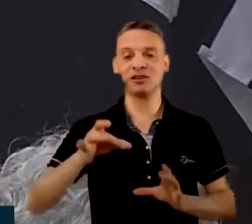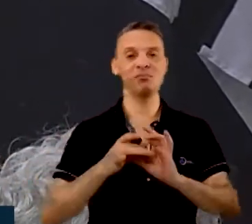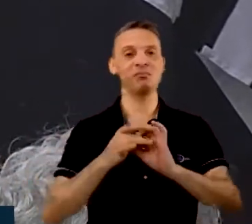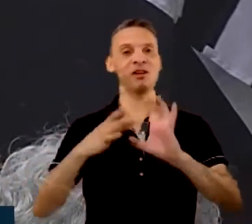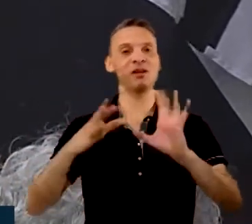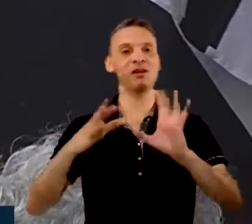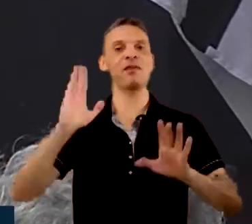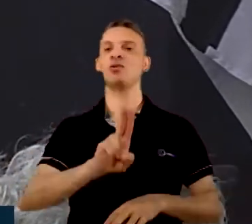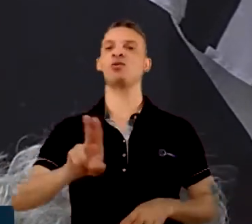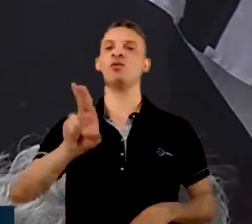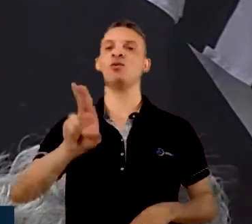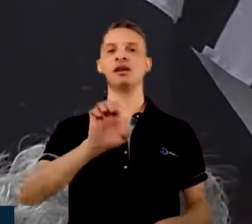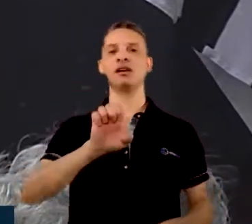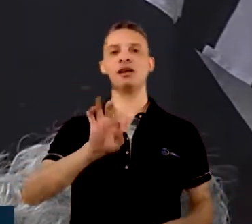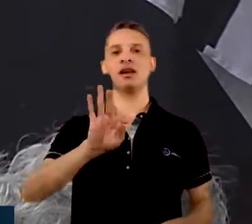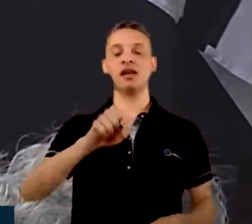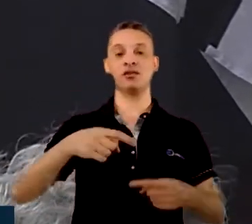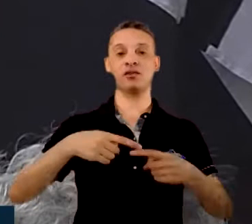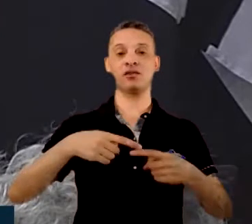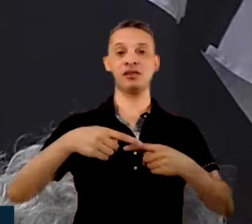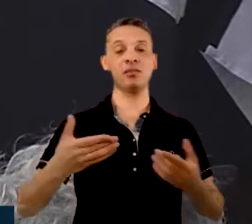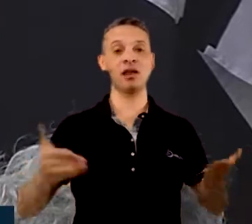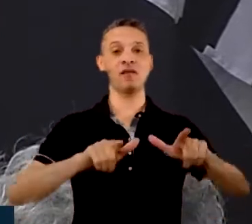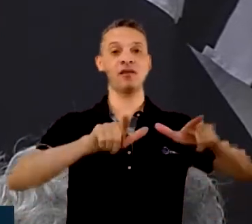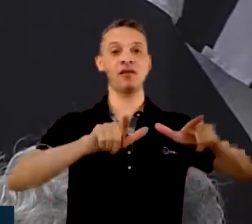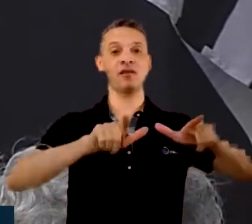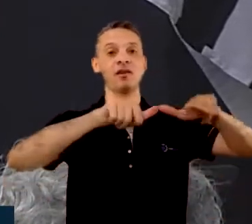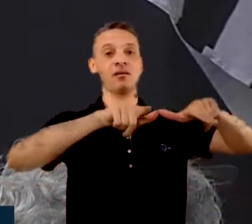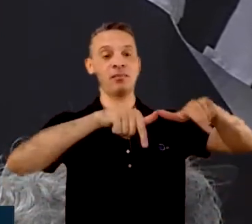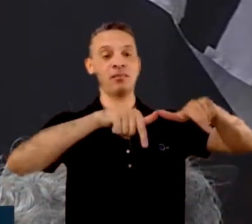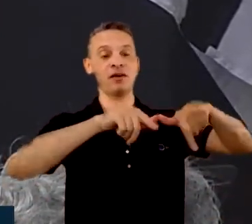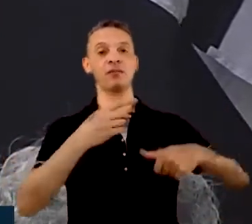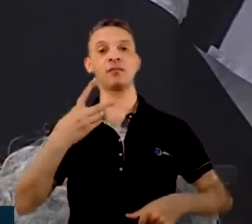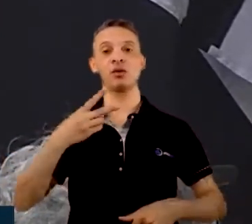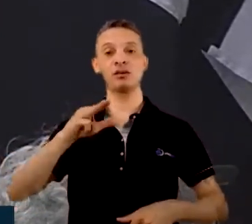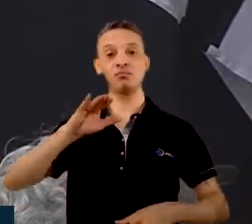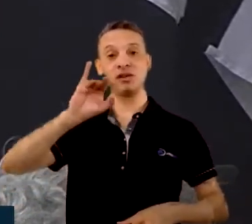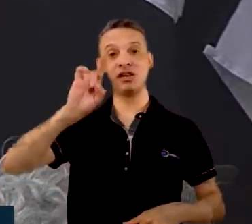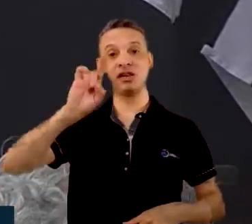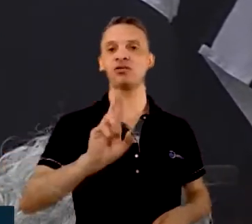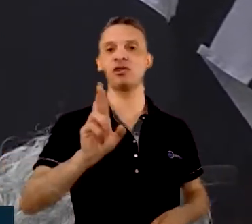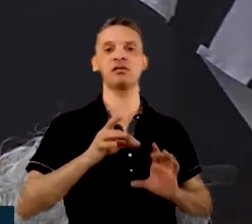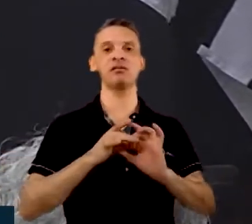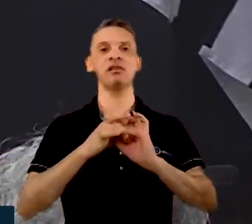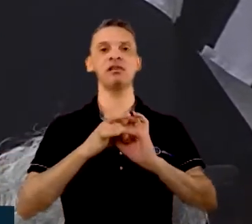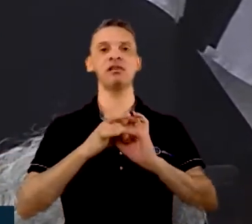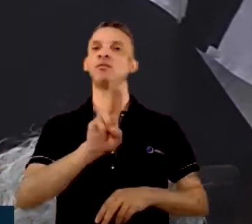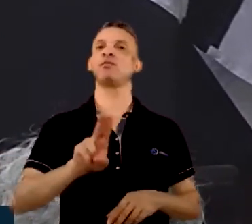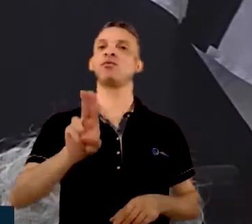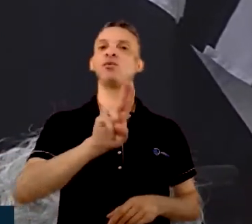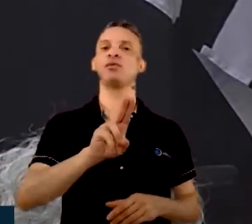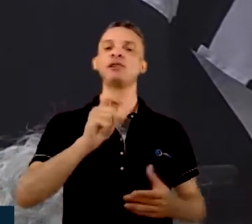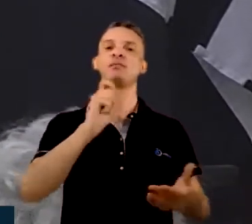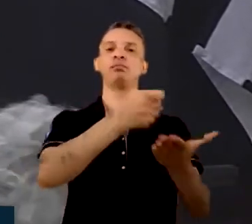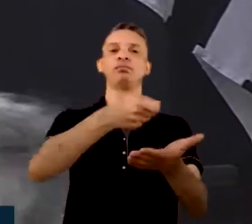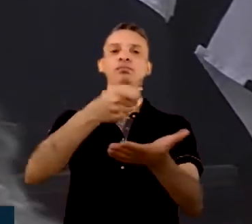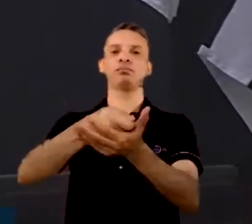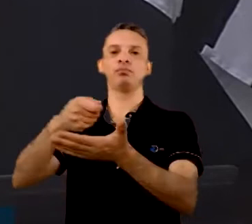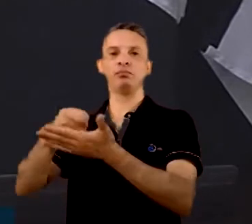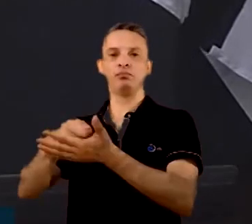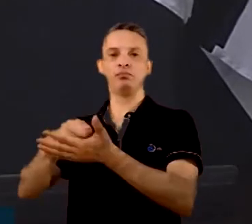para essa semana, para vir para a cidade de Bauru, o valor de 2 milhões de reais para pagamento das